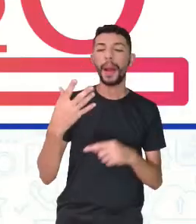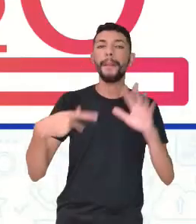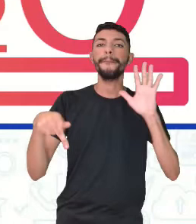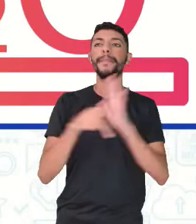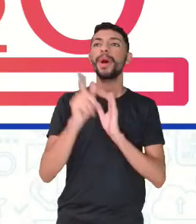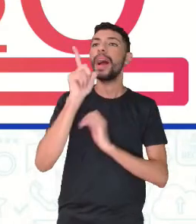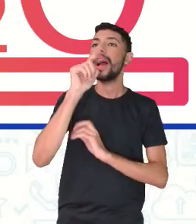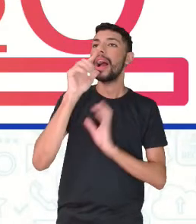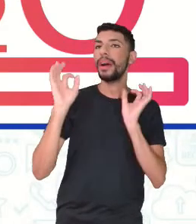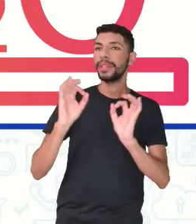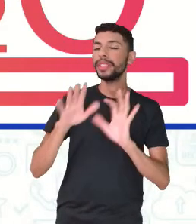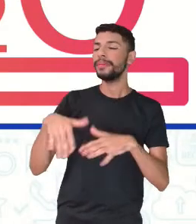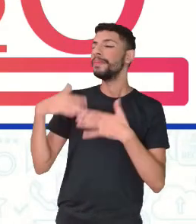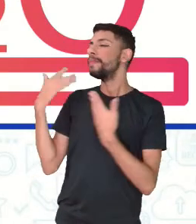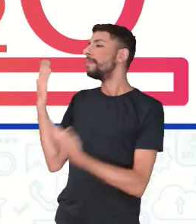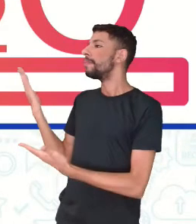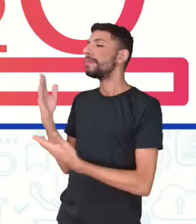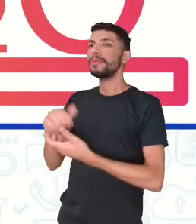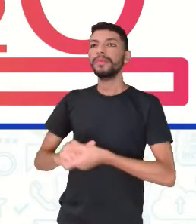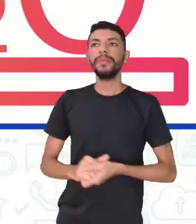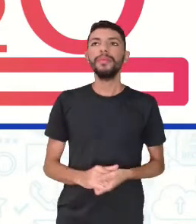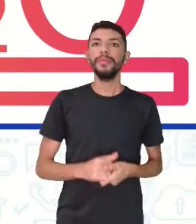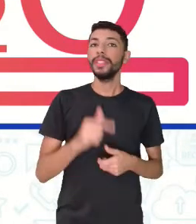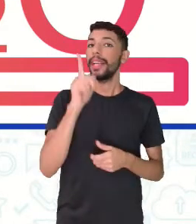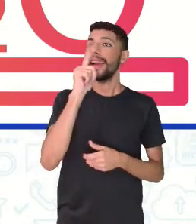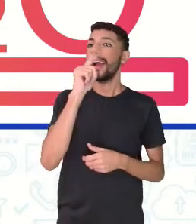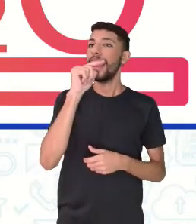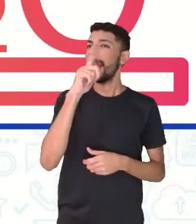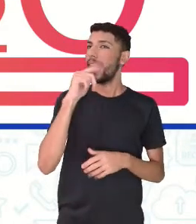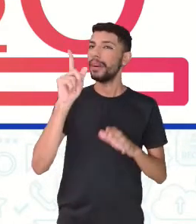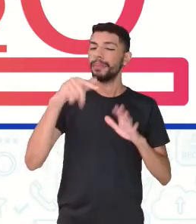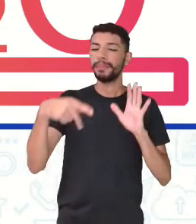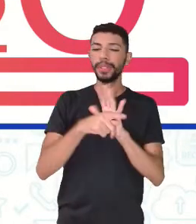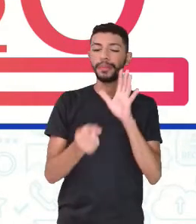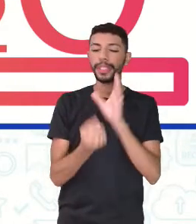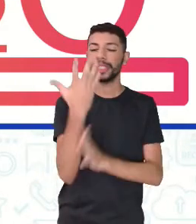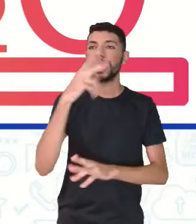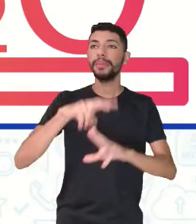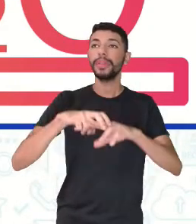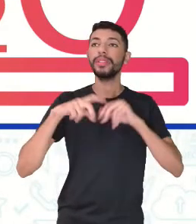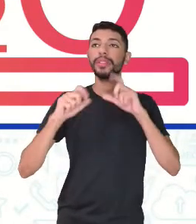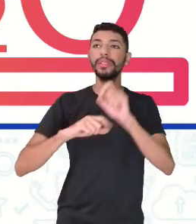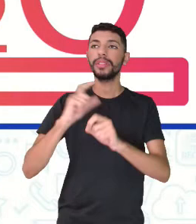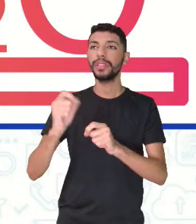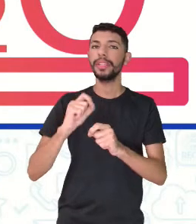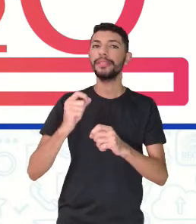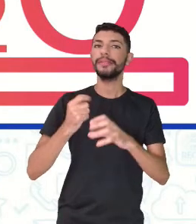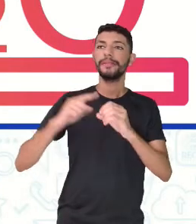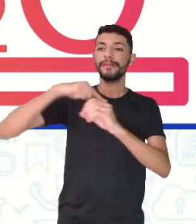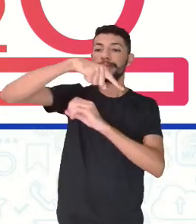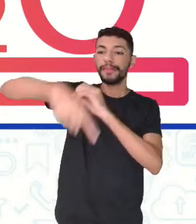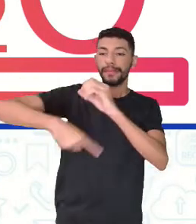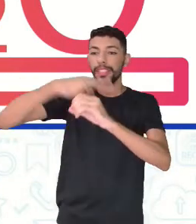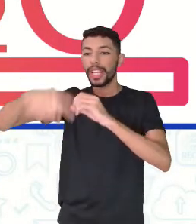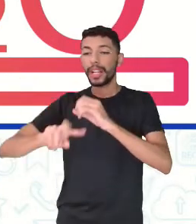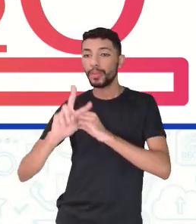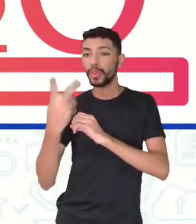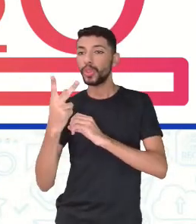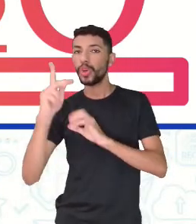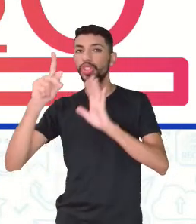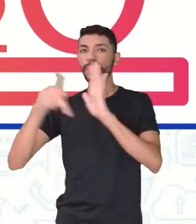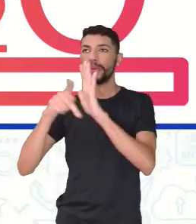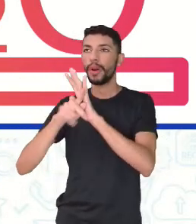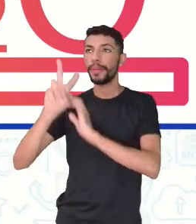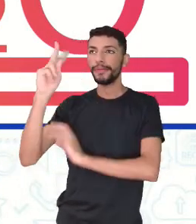questão da composição. A molécula da água ela é formada por 2 átomos de hidrogênio ligados a um átomo de